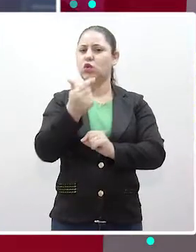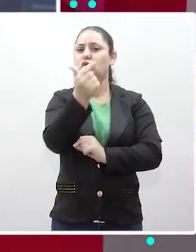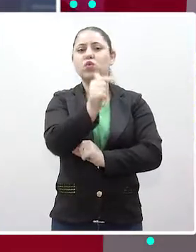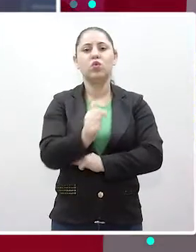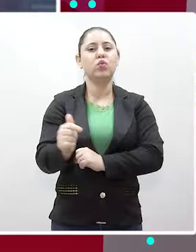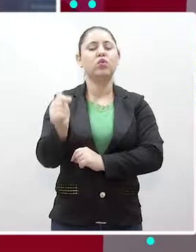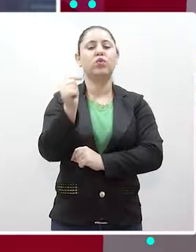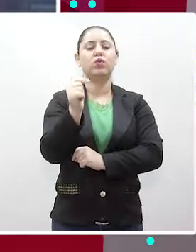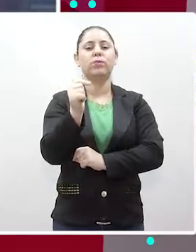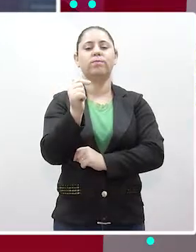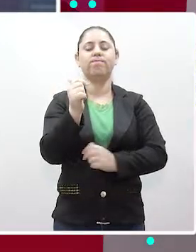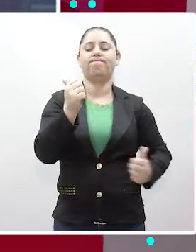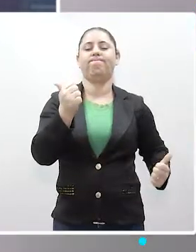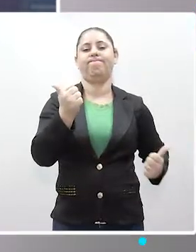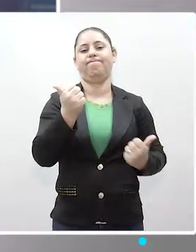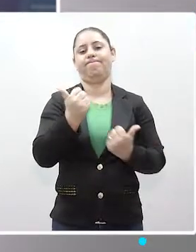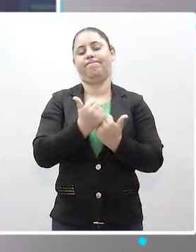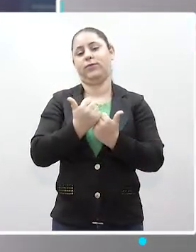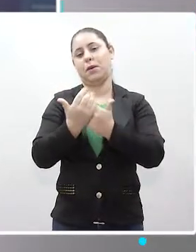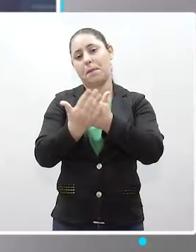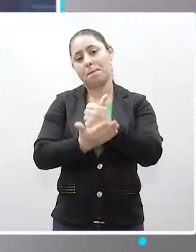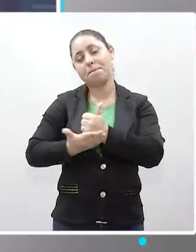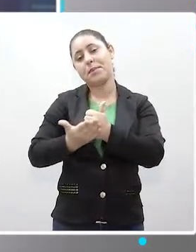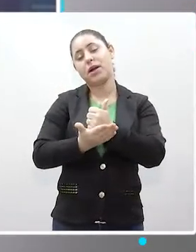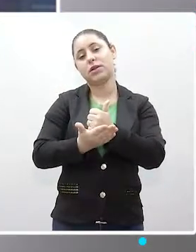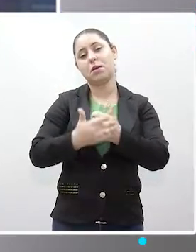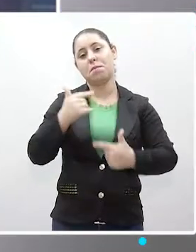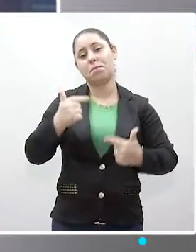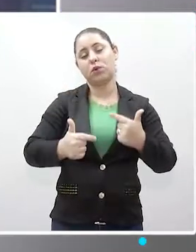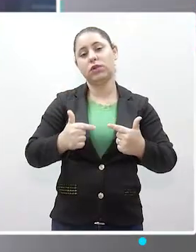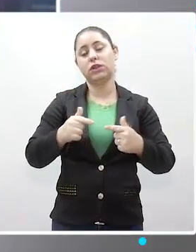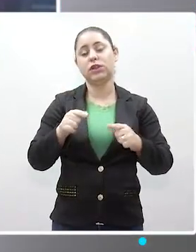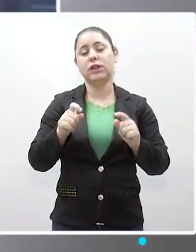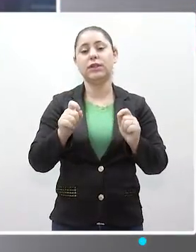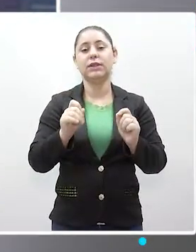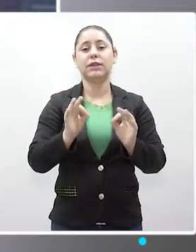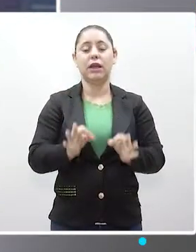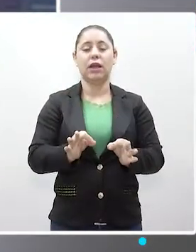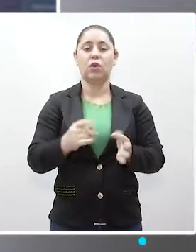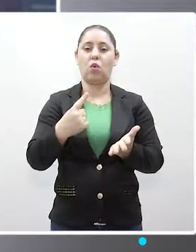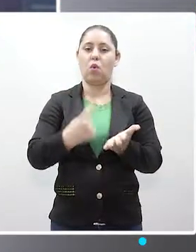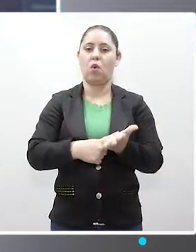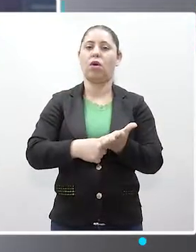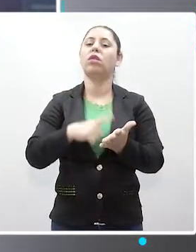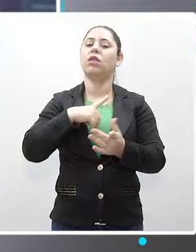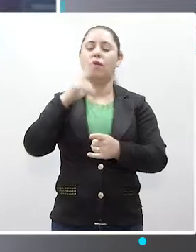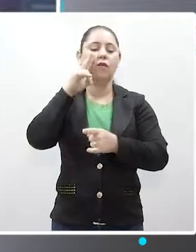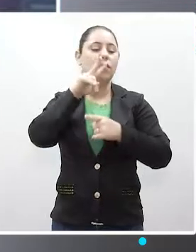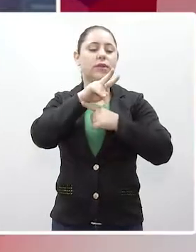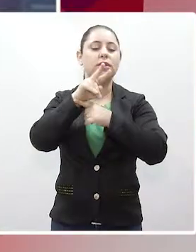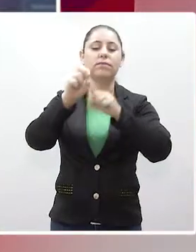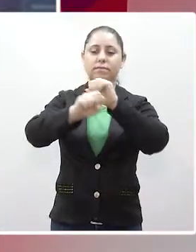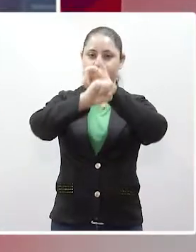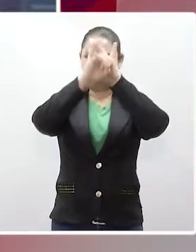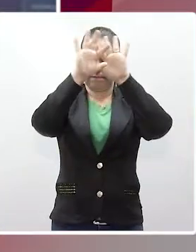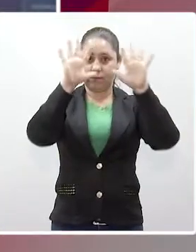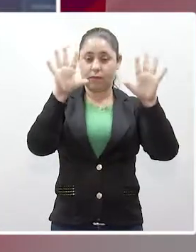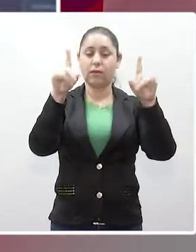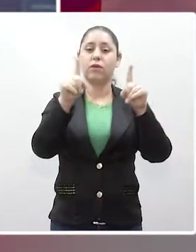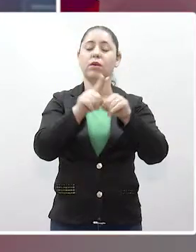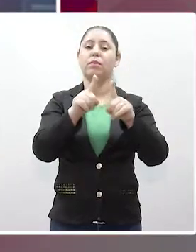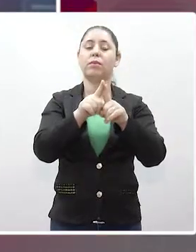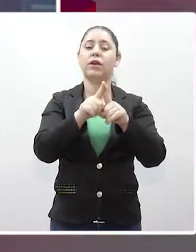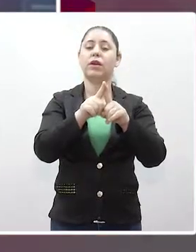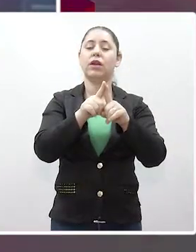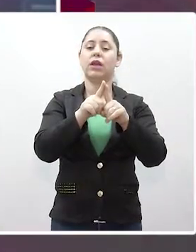sem um apoio, um suporte, políticas adequadas, claro que tudo com muita fiscalização e transparência,